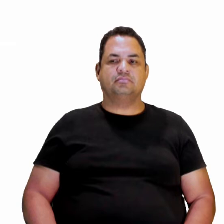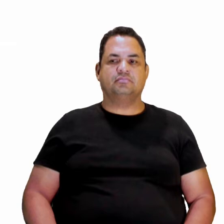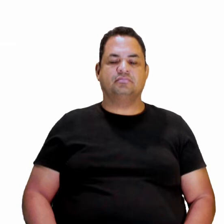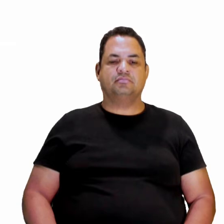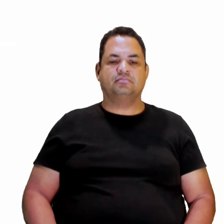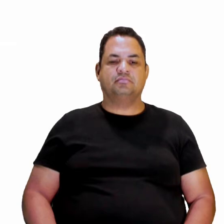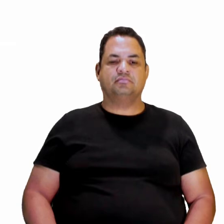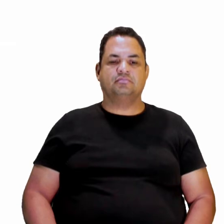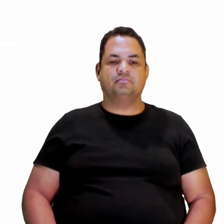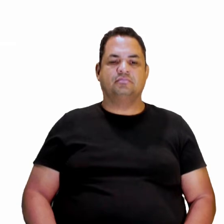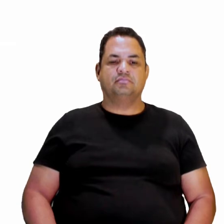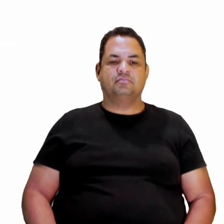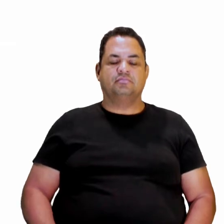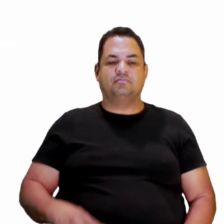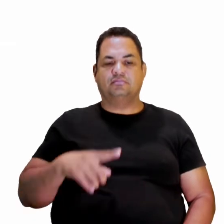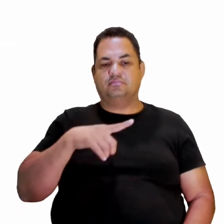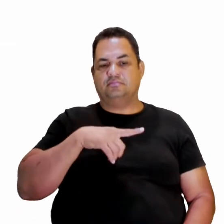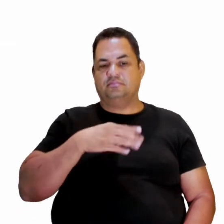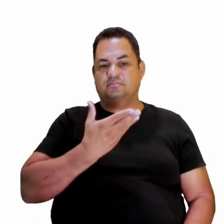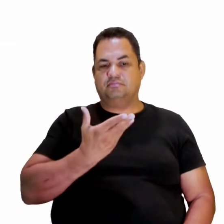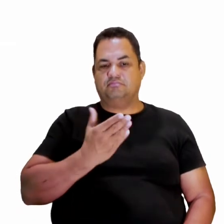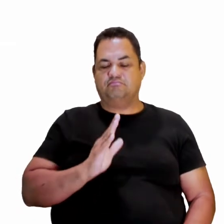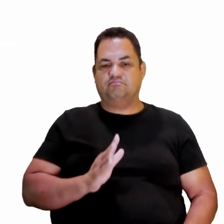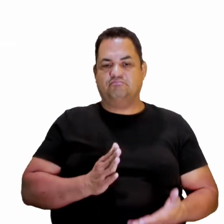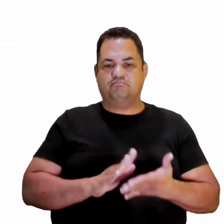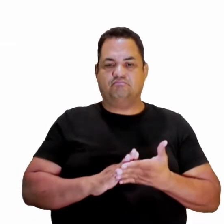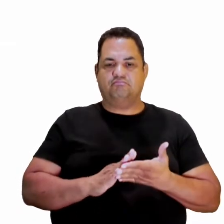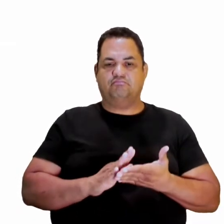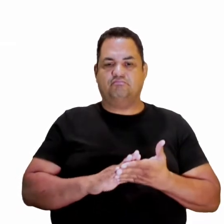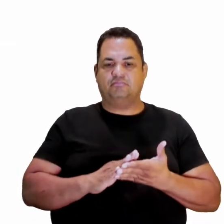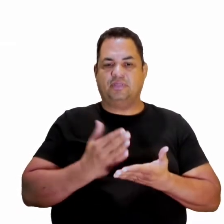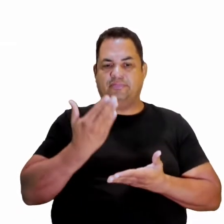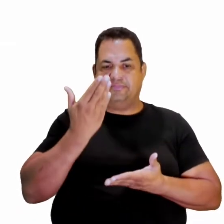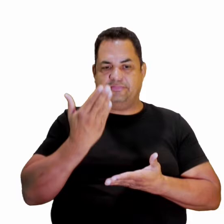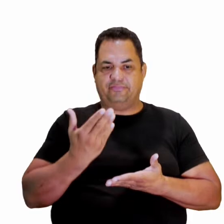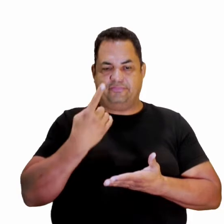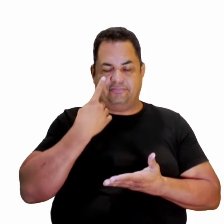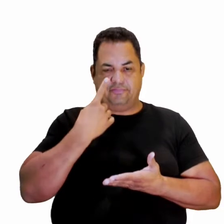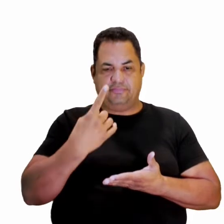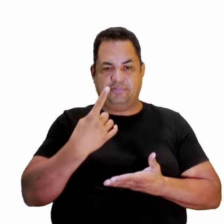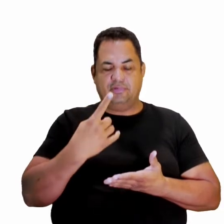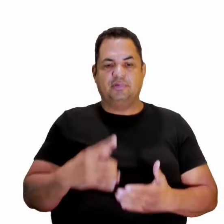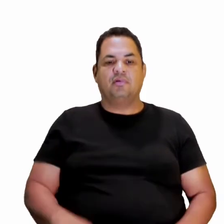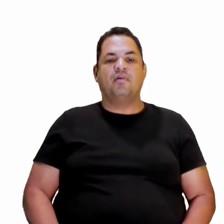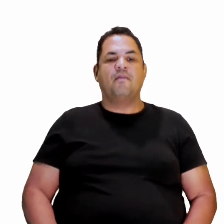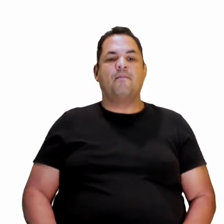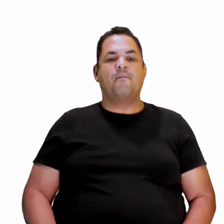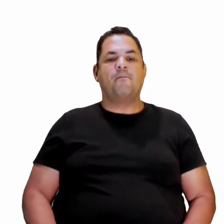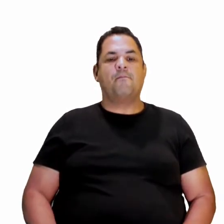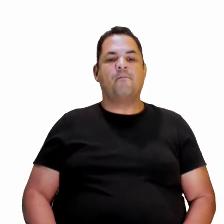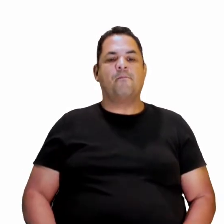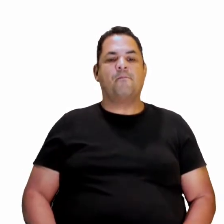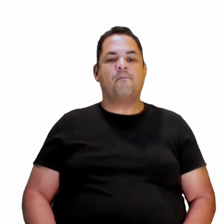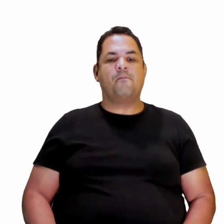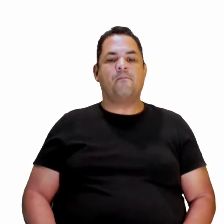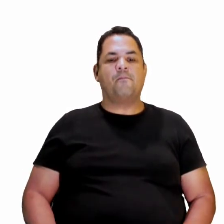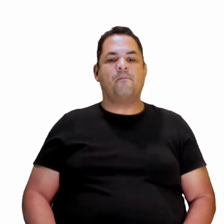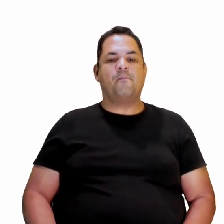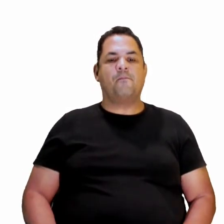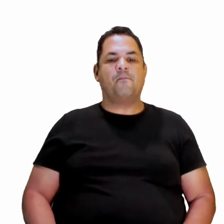Exceptions, tem as exceções. A gente sabe que a gente sempre vai tratar com exceções. E a exceção é essa aqui,